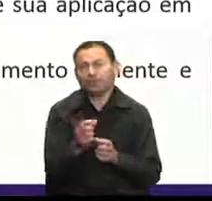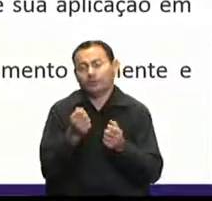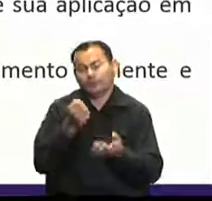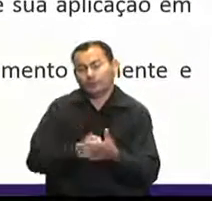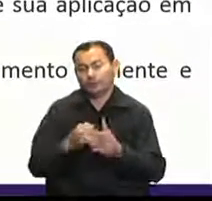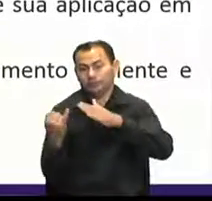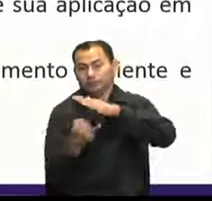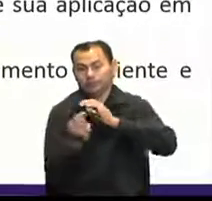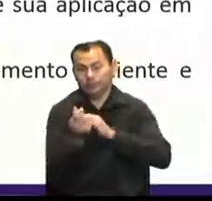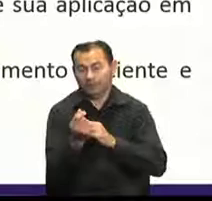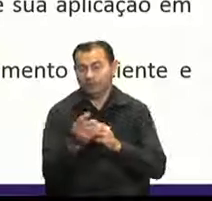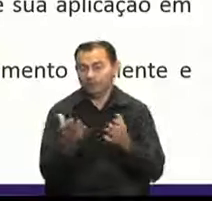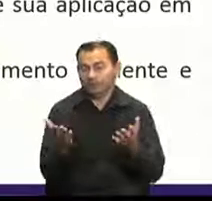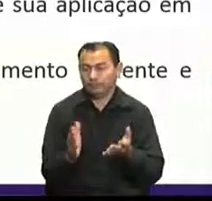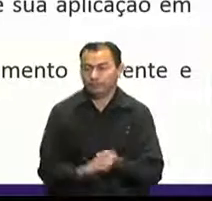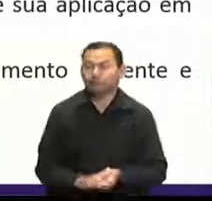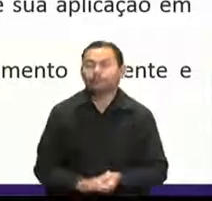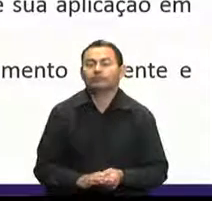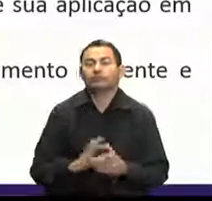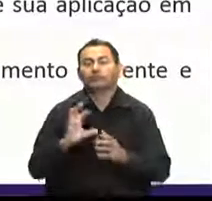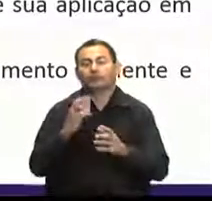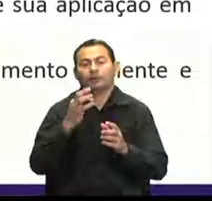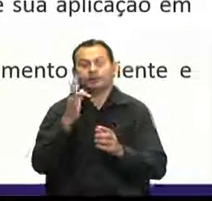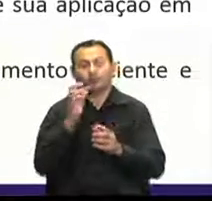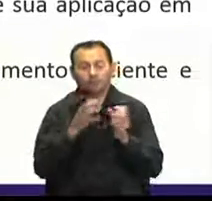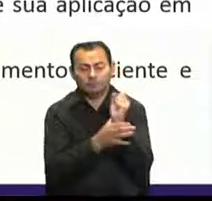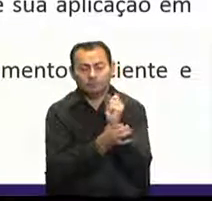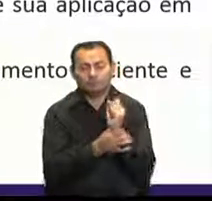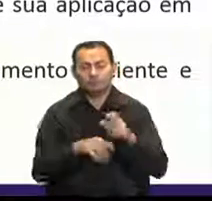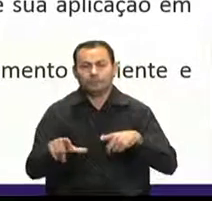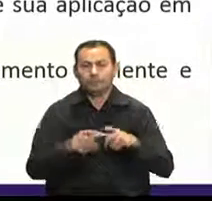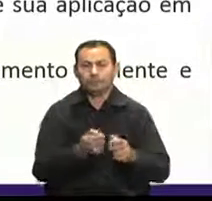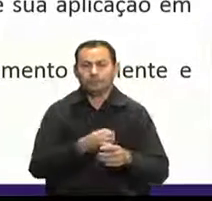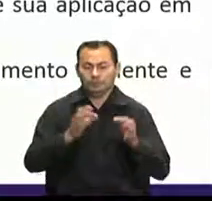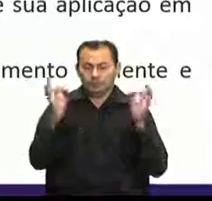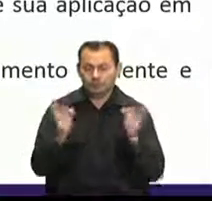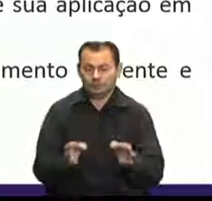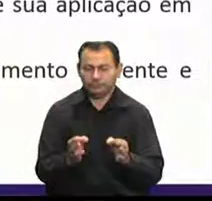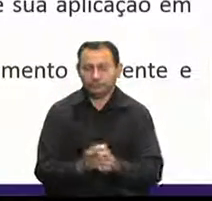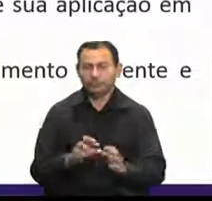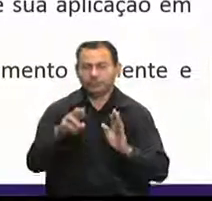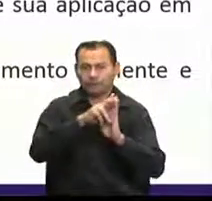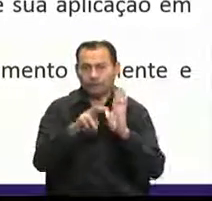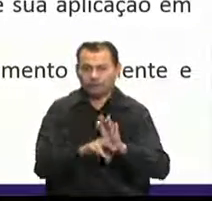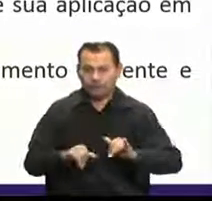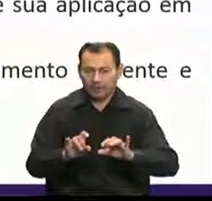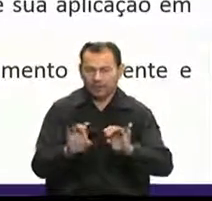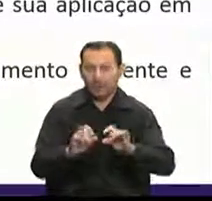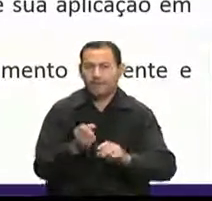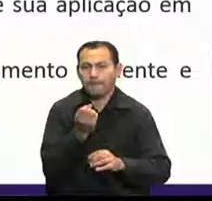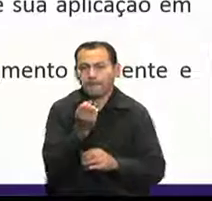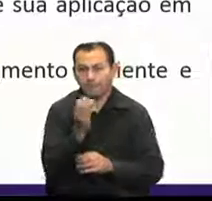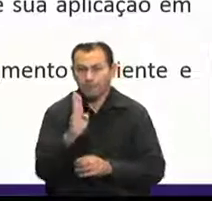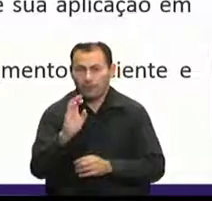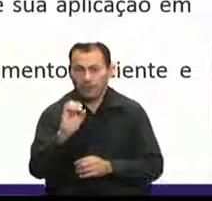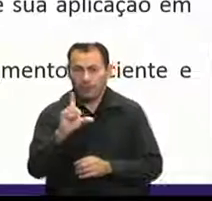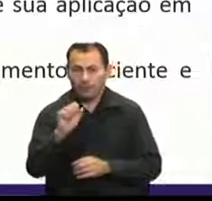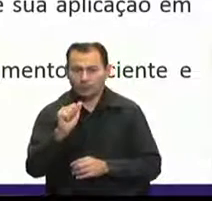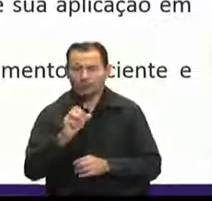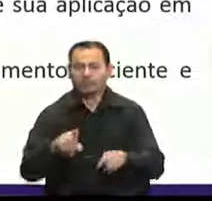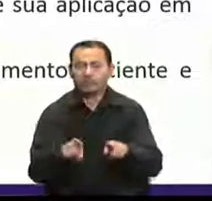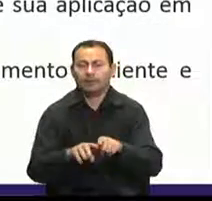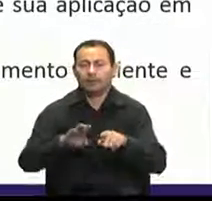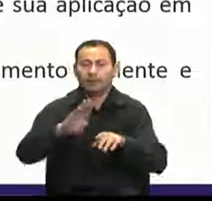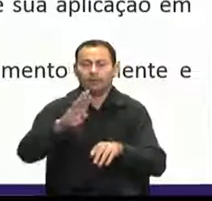como das instituições financeiras funções assegurar o funcionamento eficiente e regular os mercados de bolsa e balcão